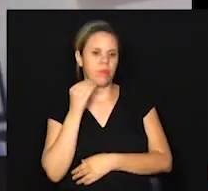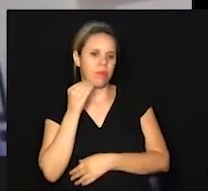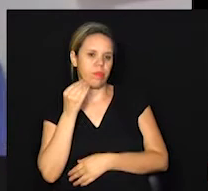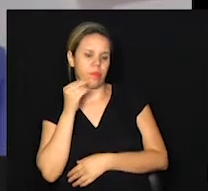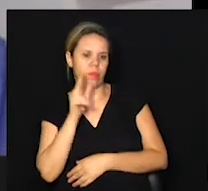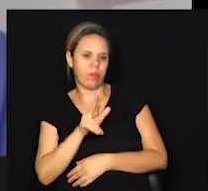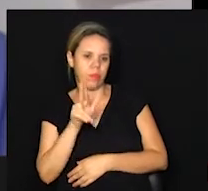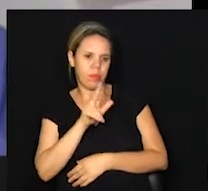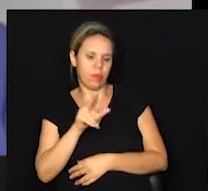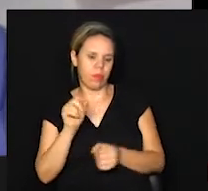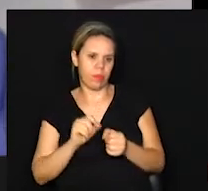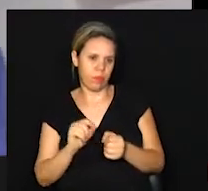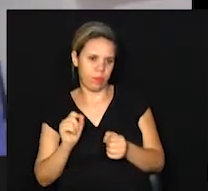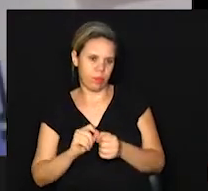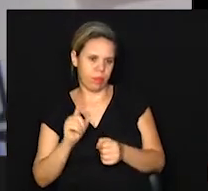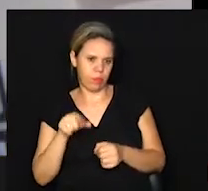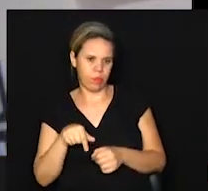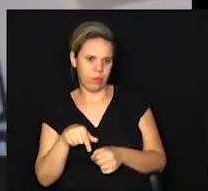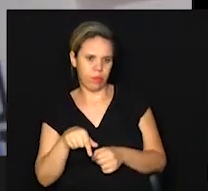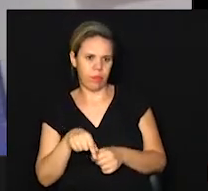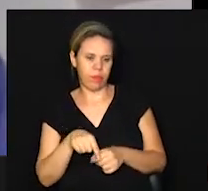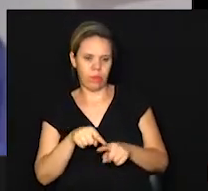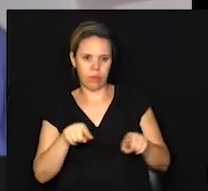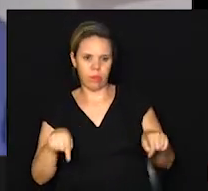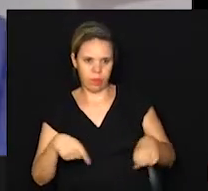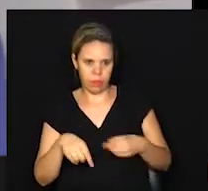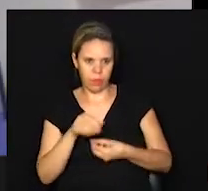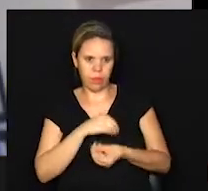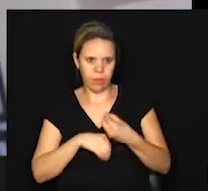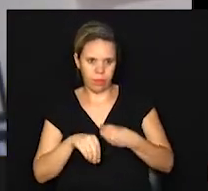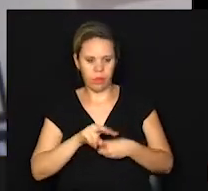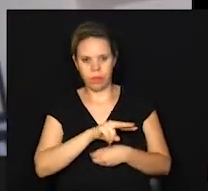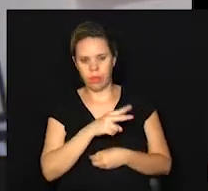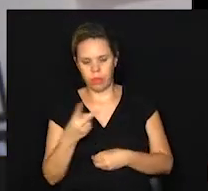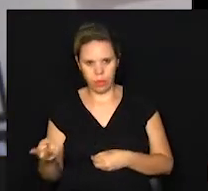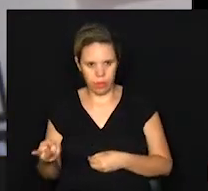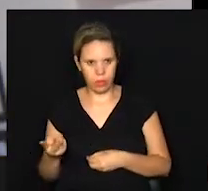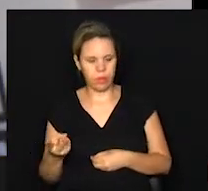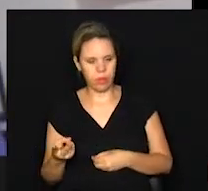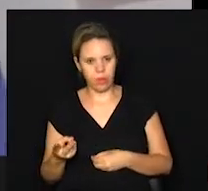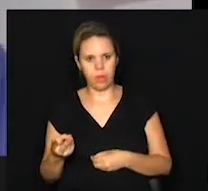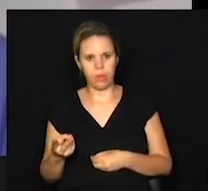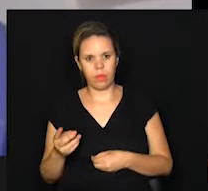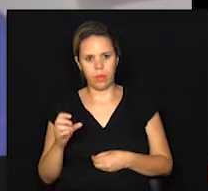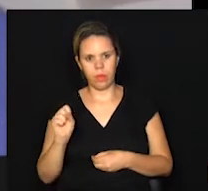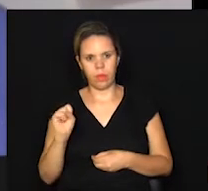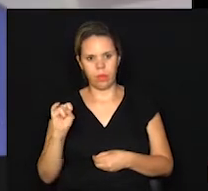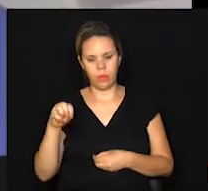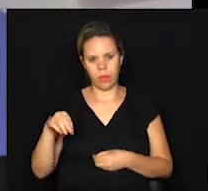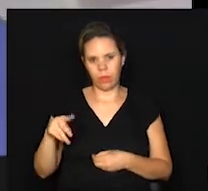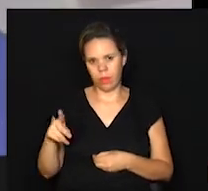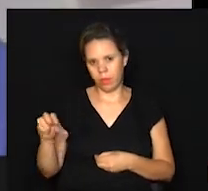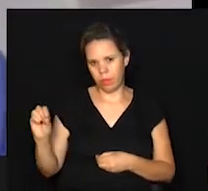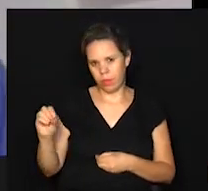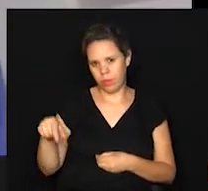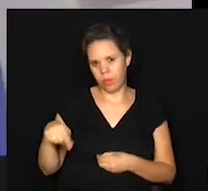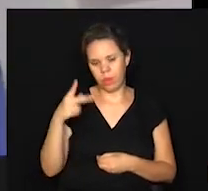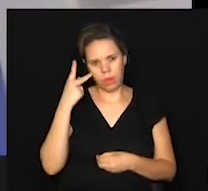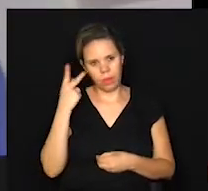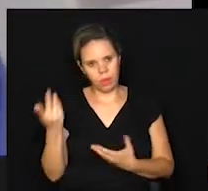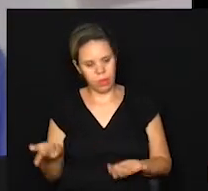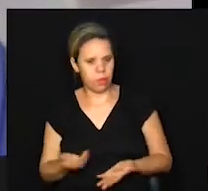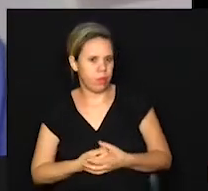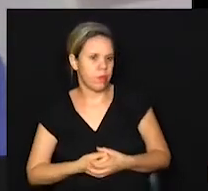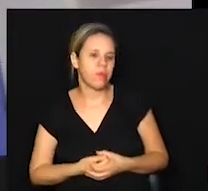universidade está fazendo esse tipo de ensalamento, o que é contrário à cláusula 36 da Convenção Coletiva do Simpro, aqui de São Paulo. E nesse